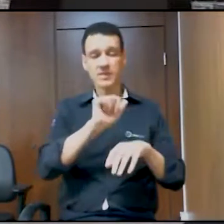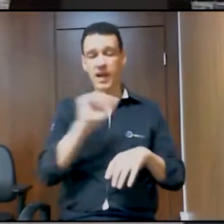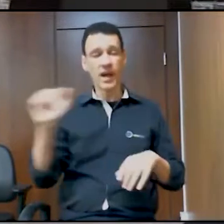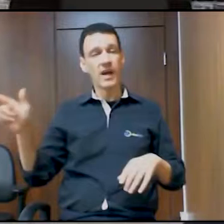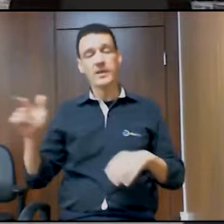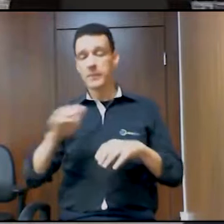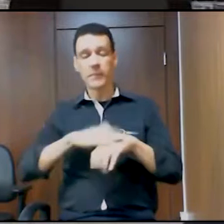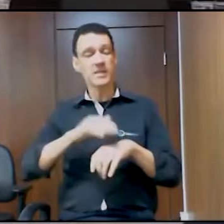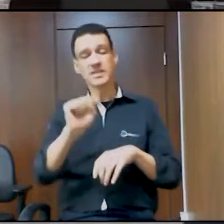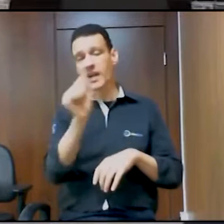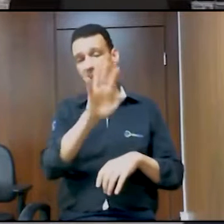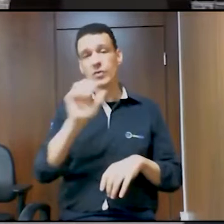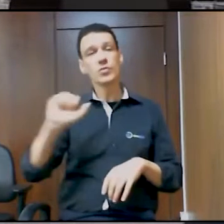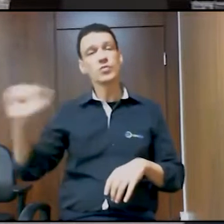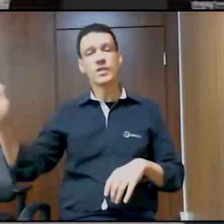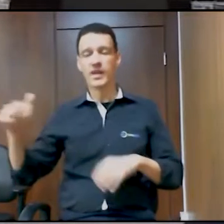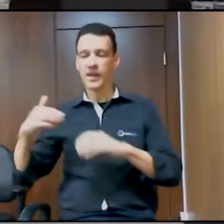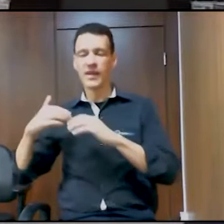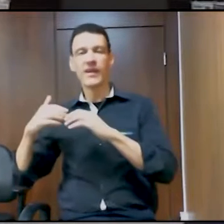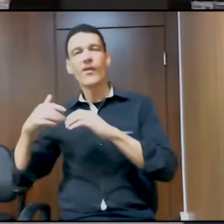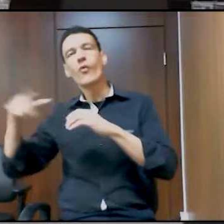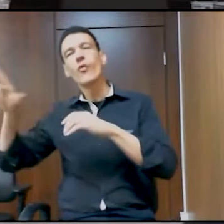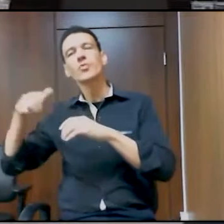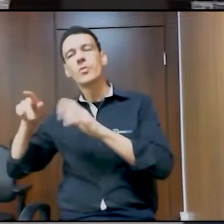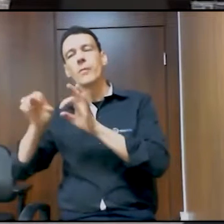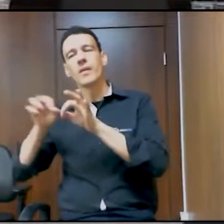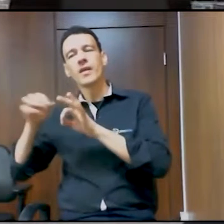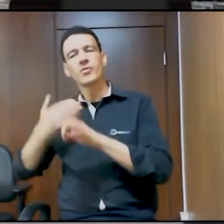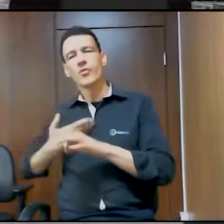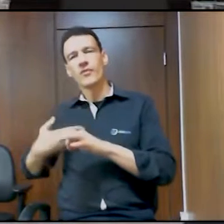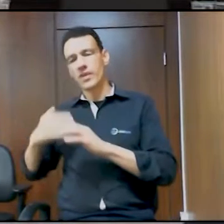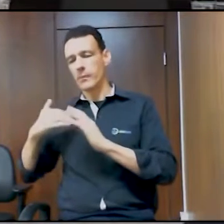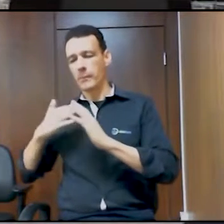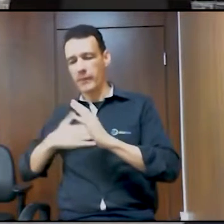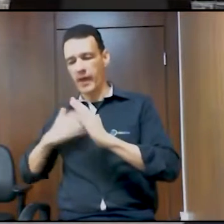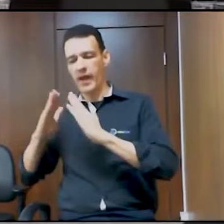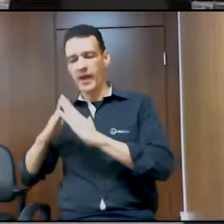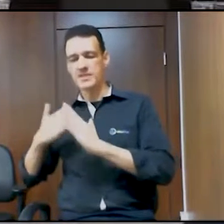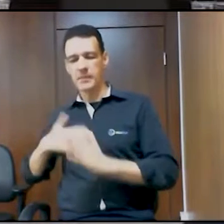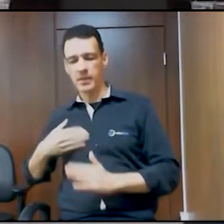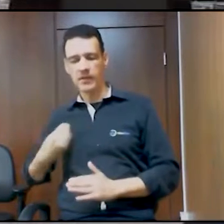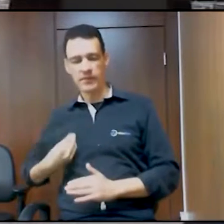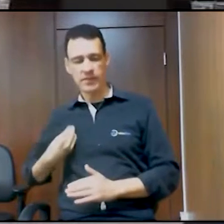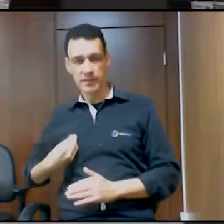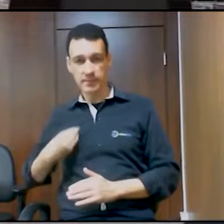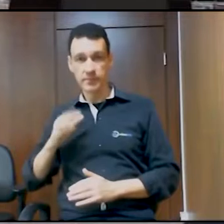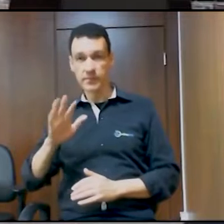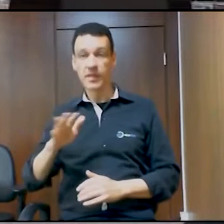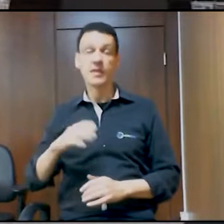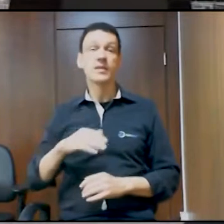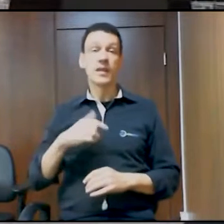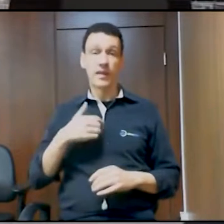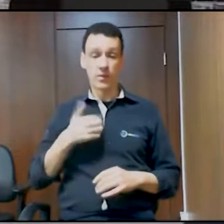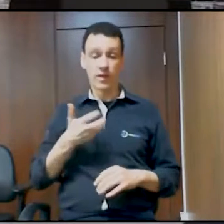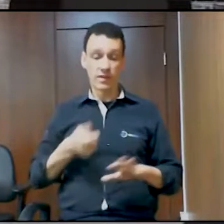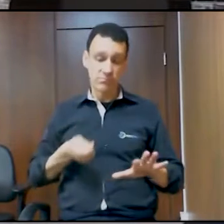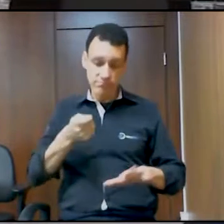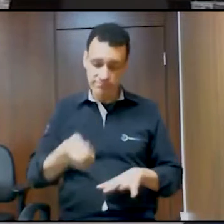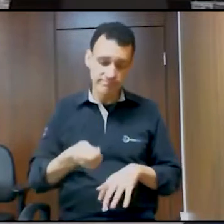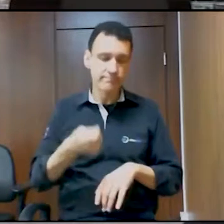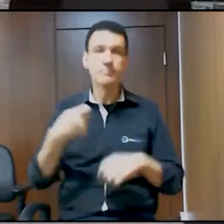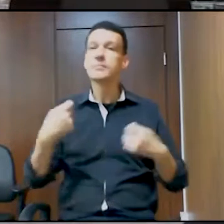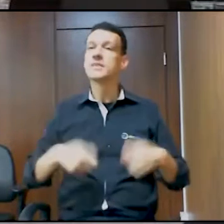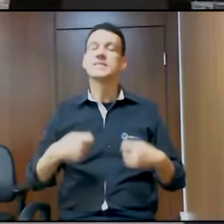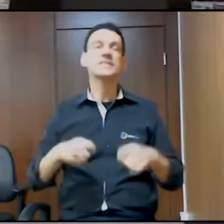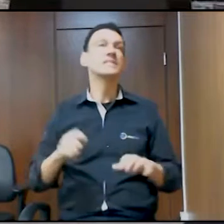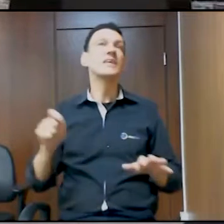Hoje, a renda que você tem que ter para entrar na locação social é maior do que a que você tem que ter para entrar no programa de aquisição, pelo jeito que a regra